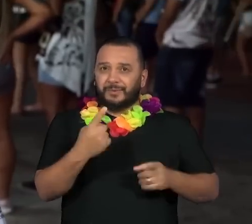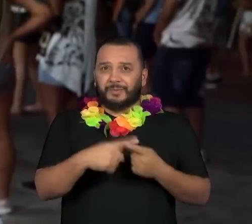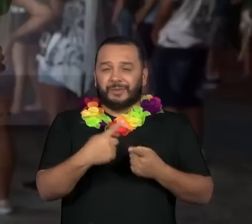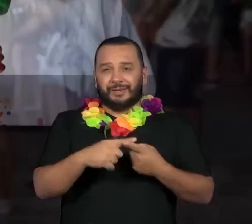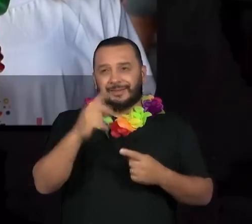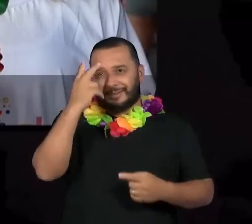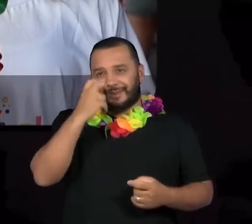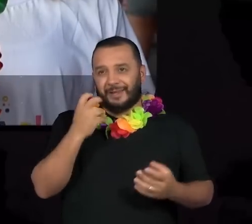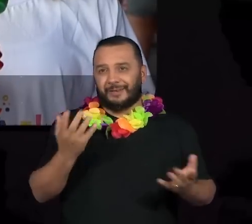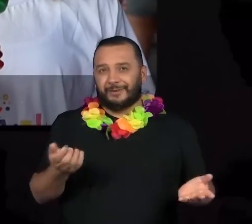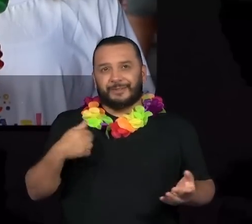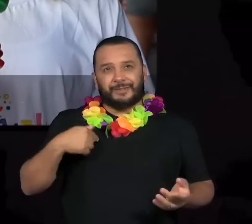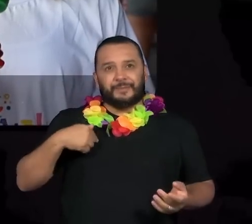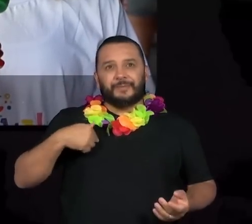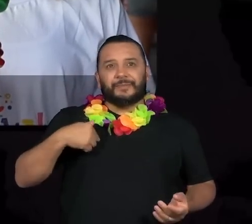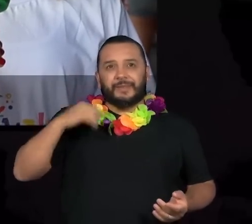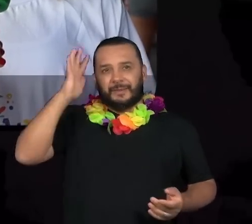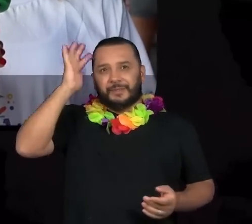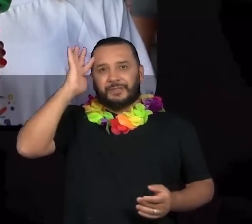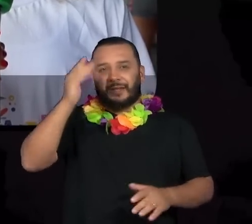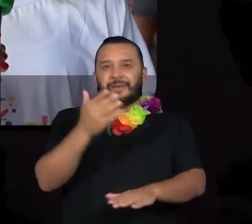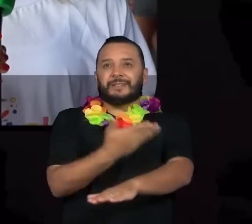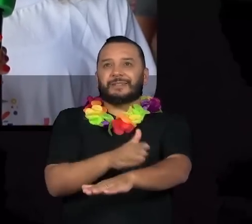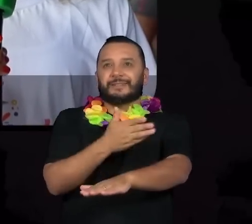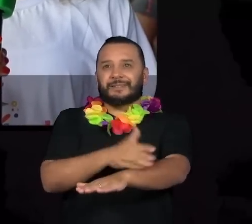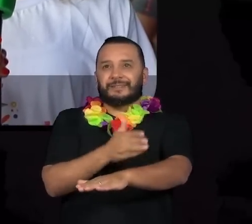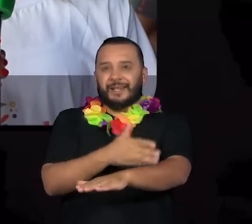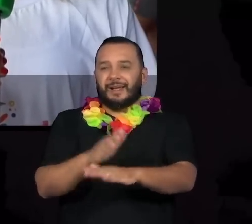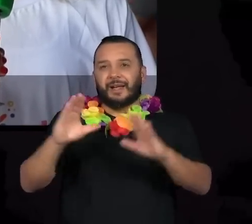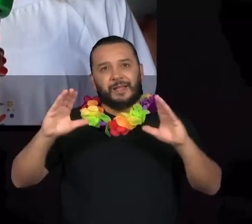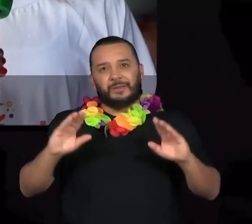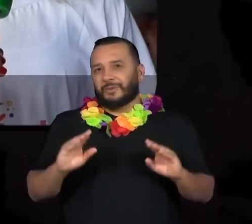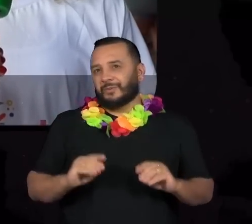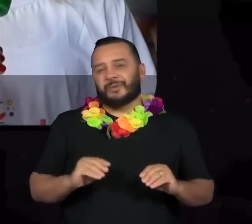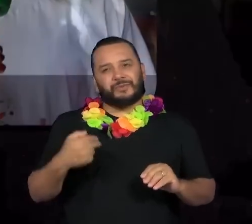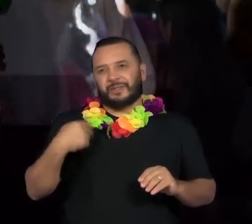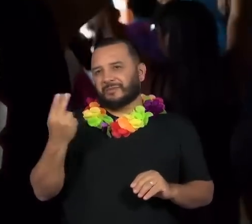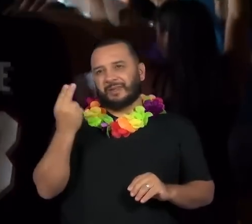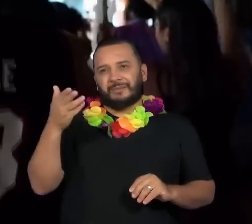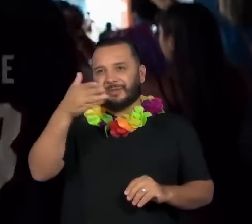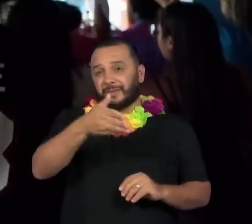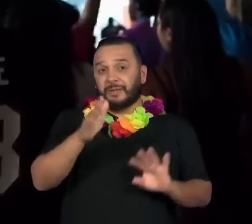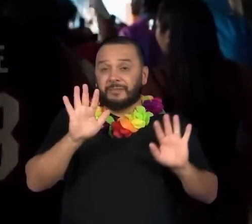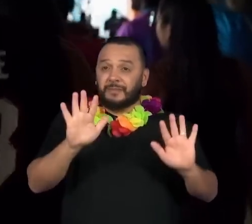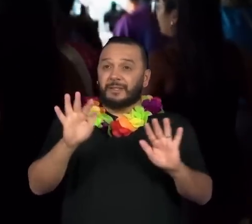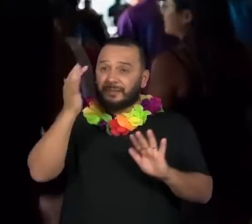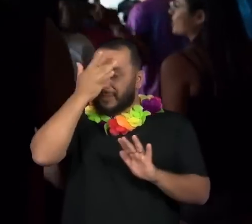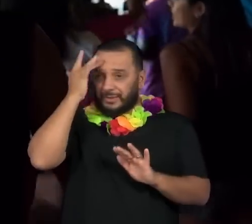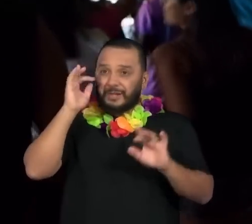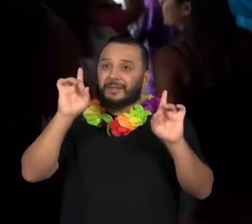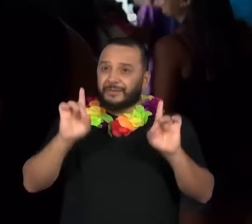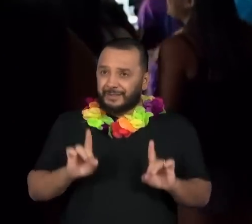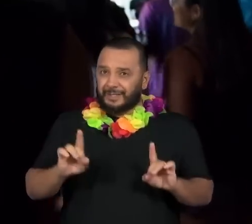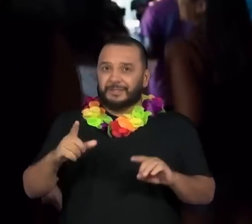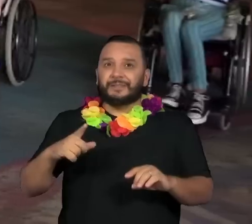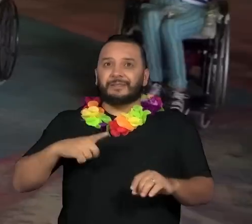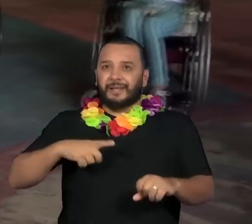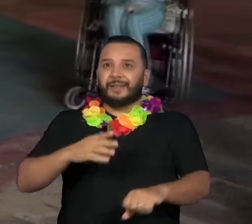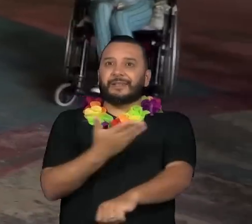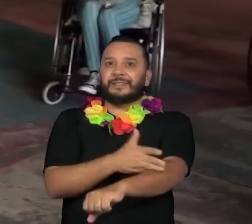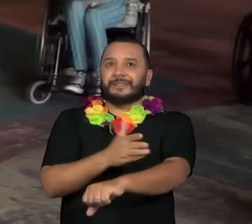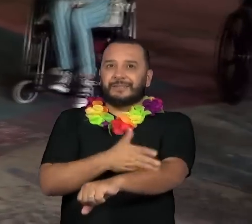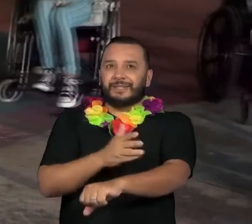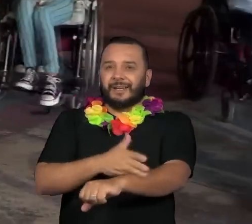visão. Eu imaginava que os ensaios eram à noite. E para pessoas com deficiência, o ensaio